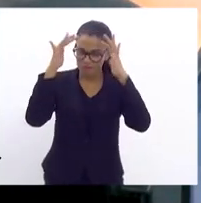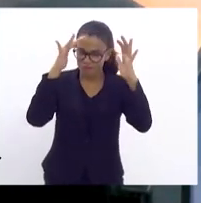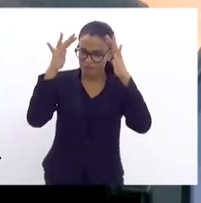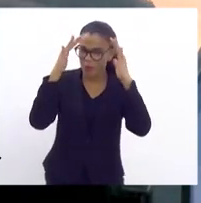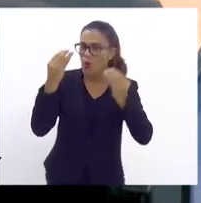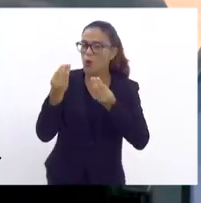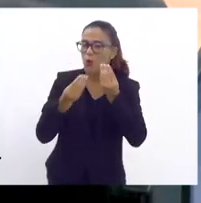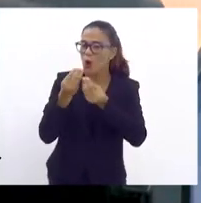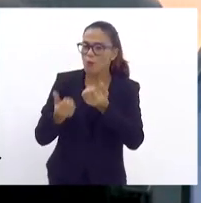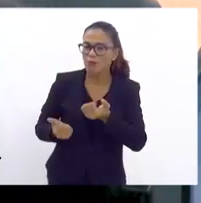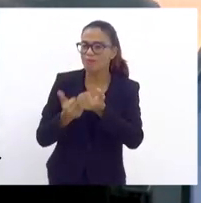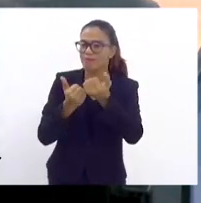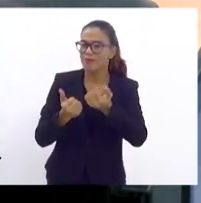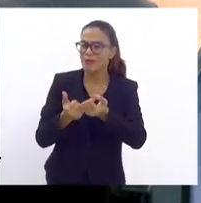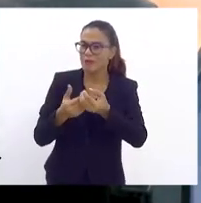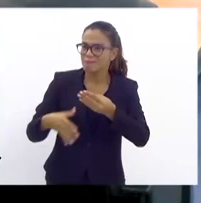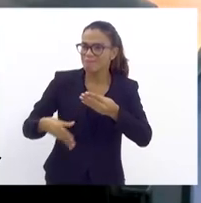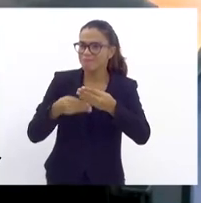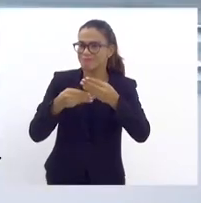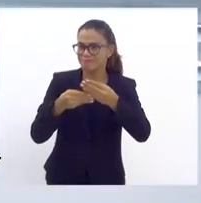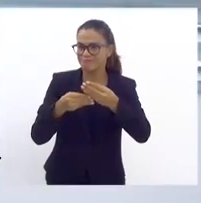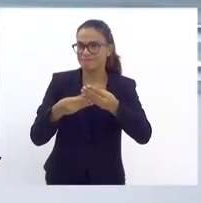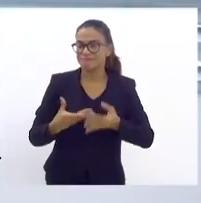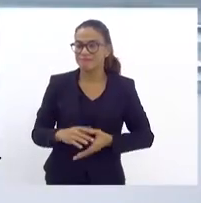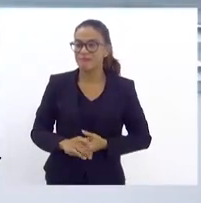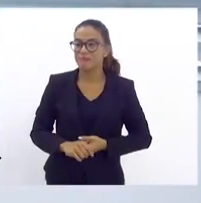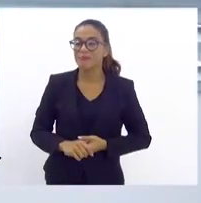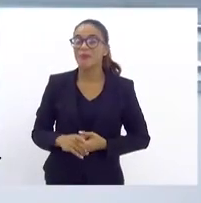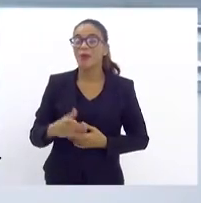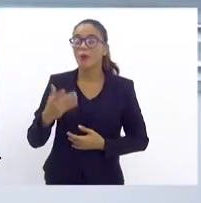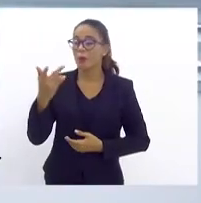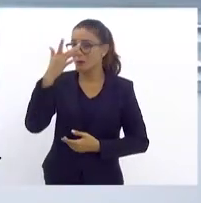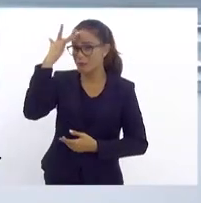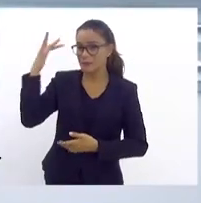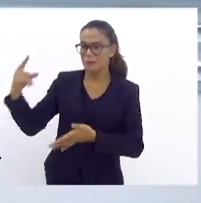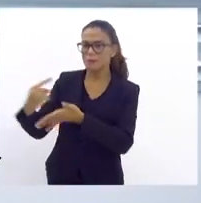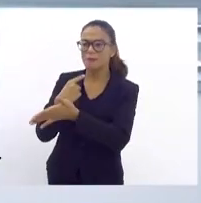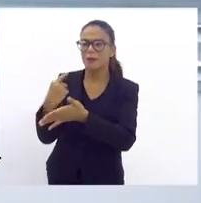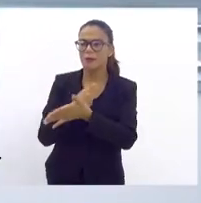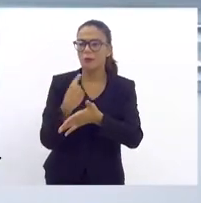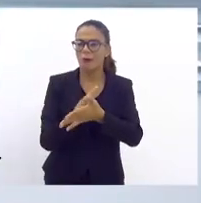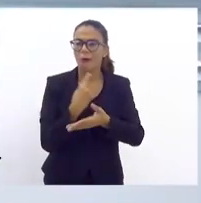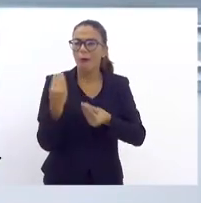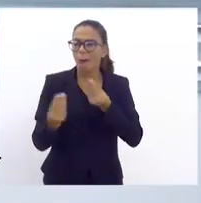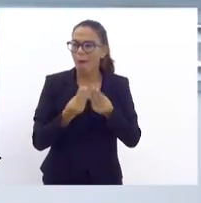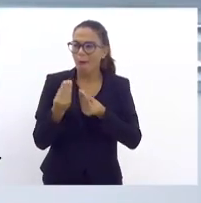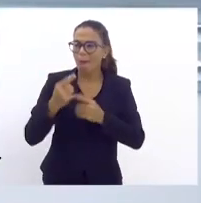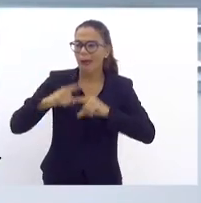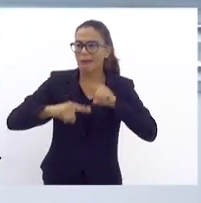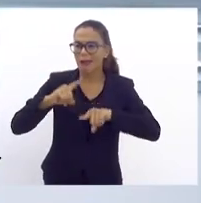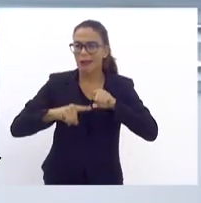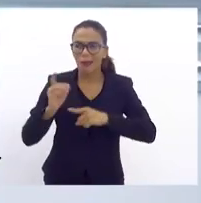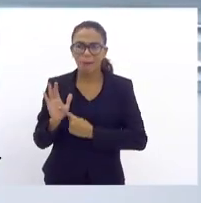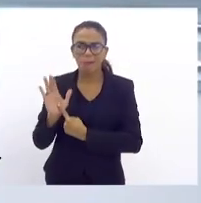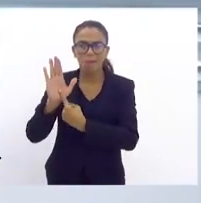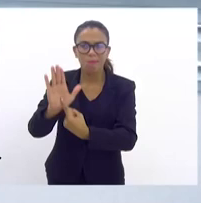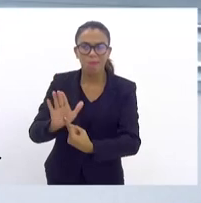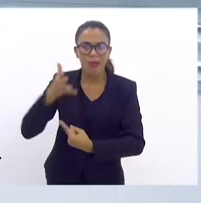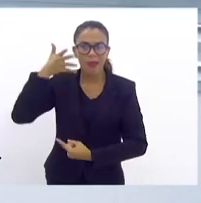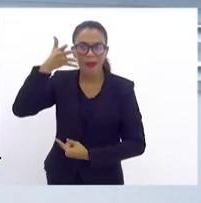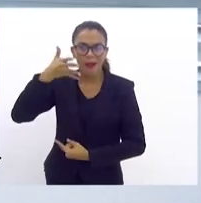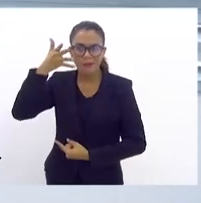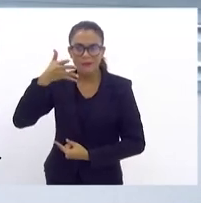como enriquecer esse momento para todos nós quando me perguntaram sobre trazer um material para apresentação